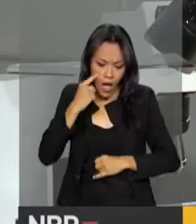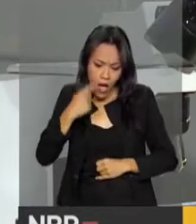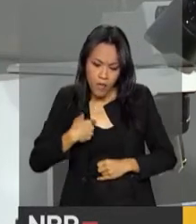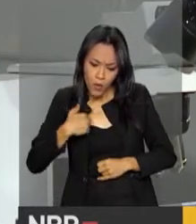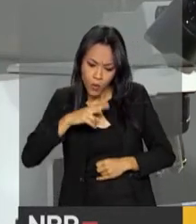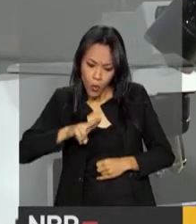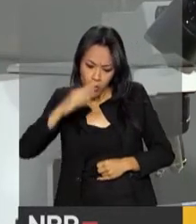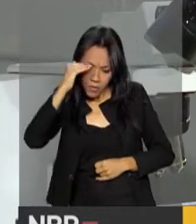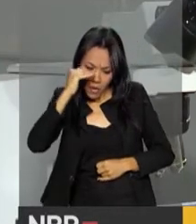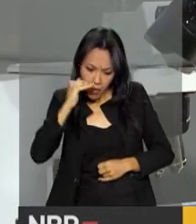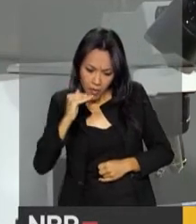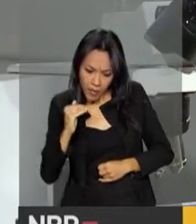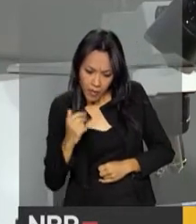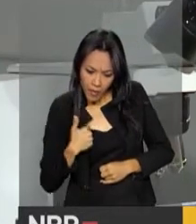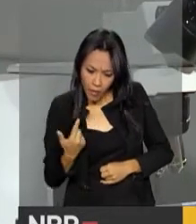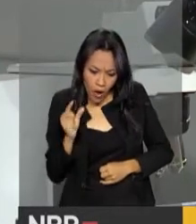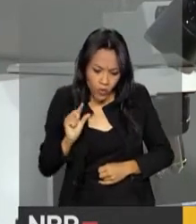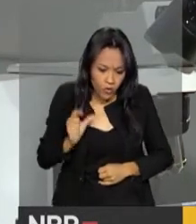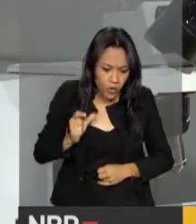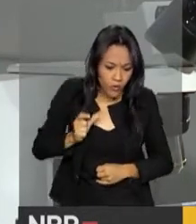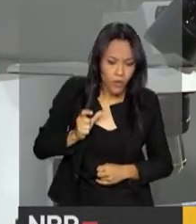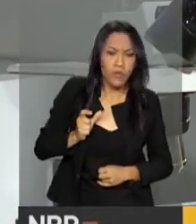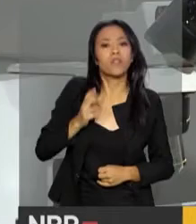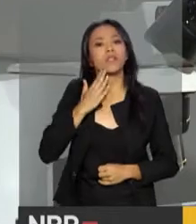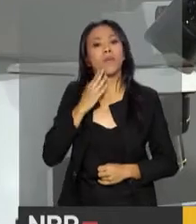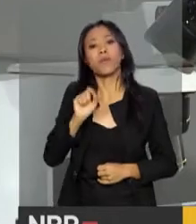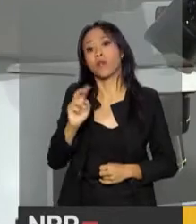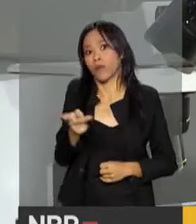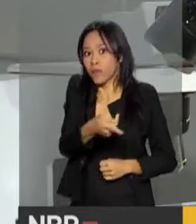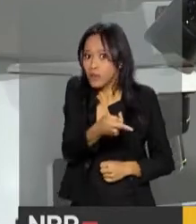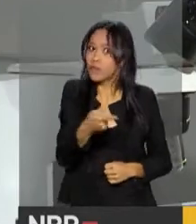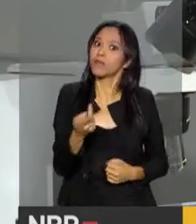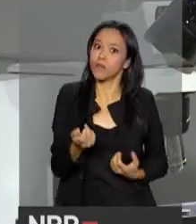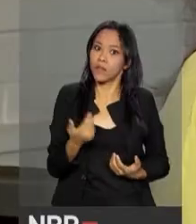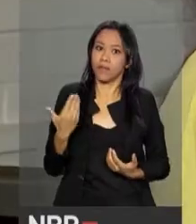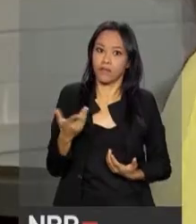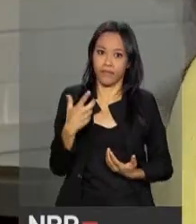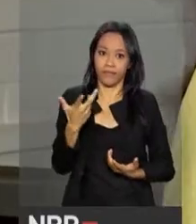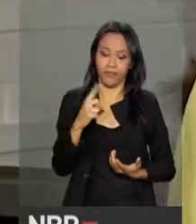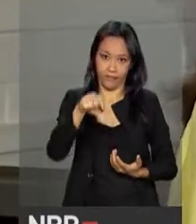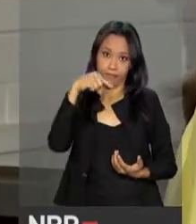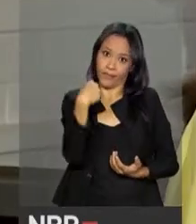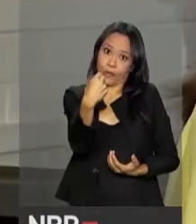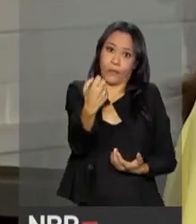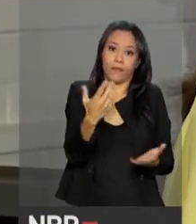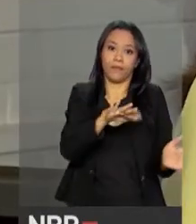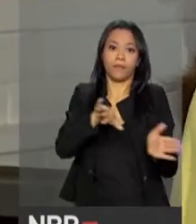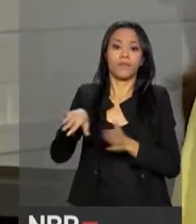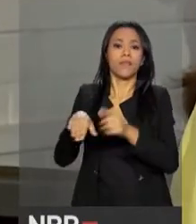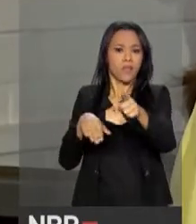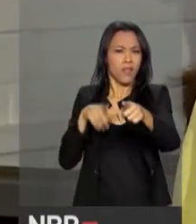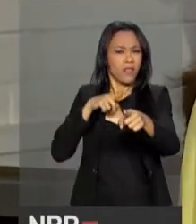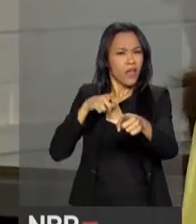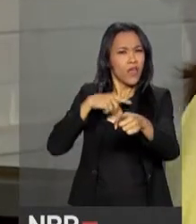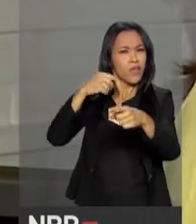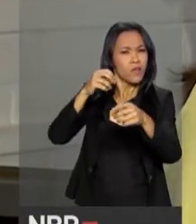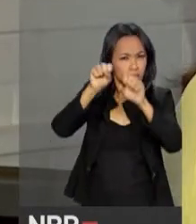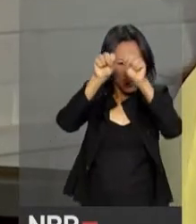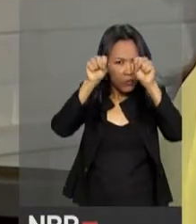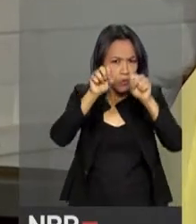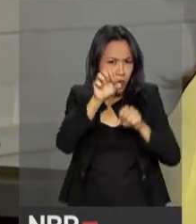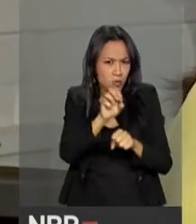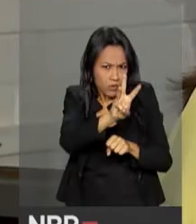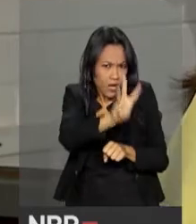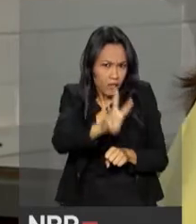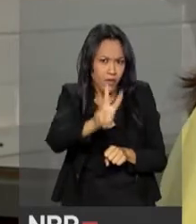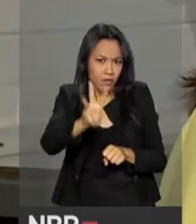em que ele está na fila e com isso ter uma idéia do que está acontecendo no processo e eles são orientados então existe um site que a gente possa